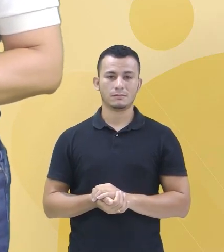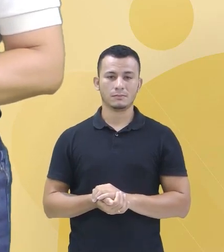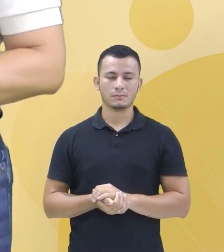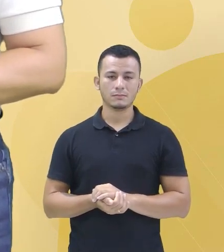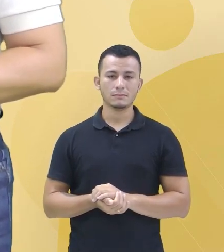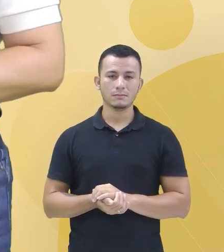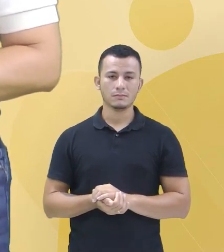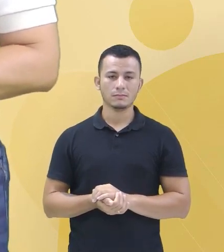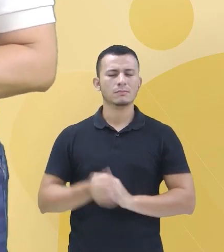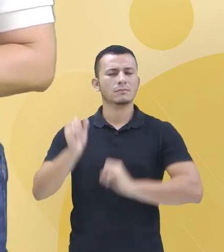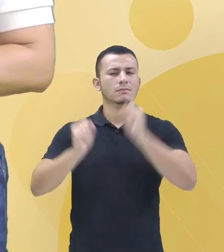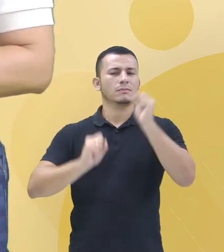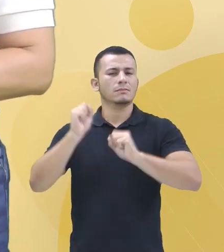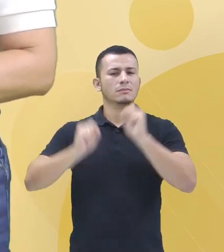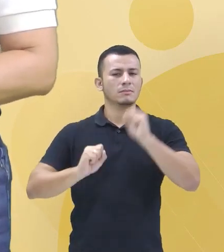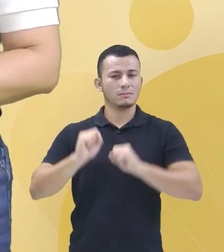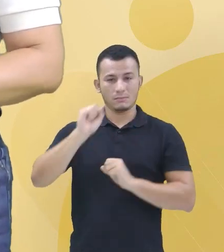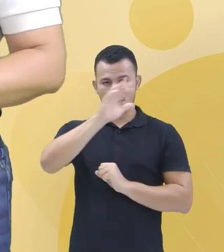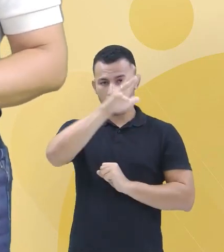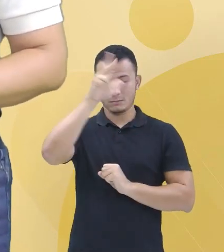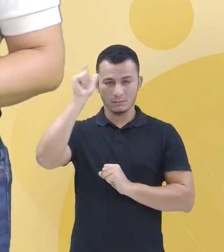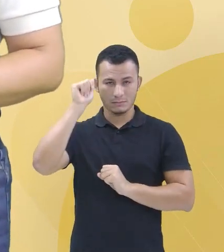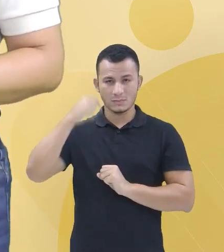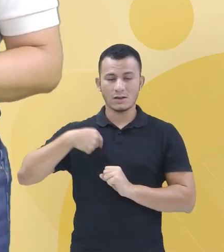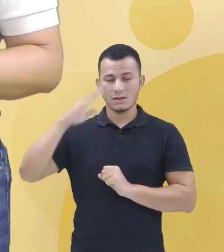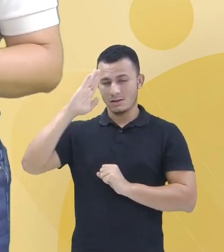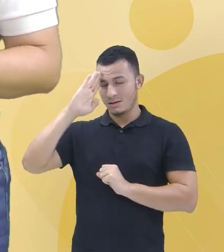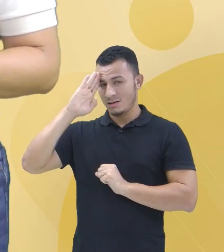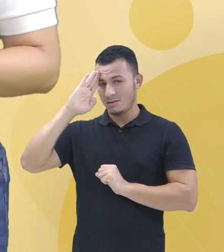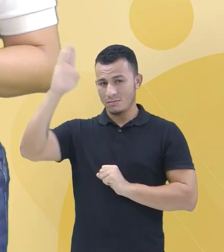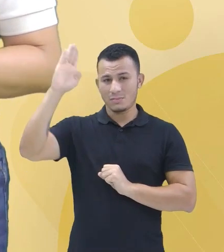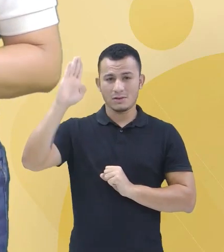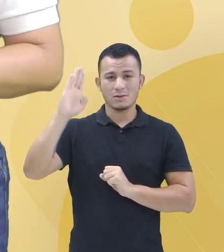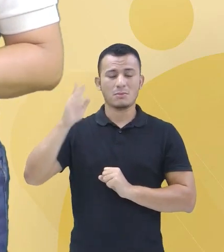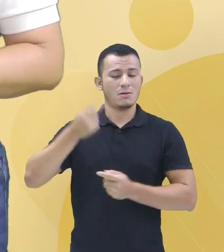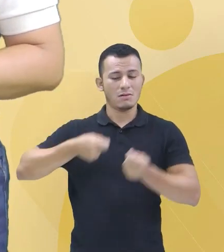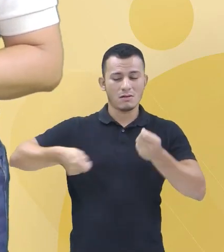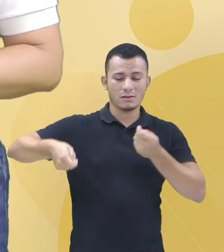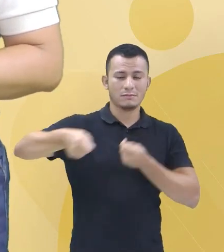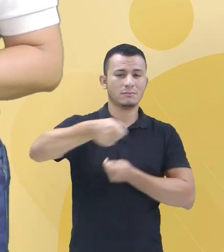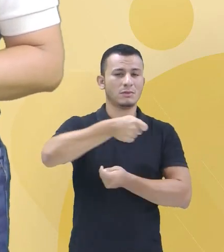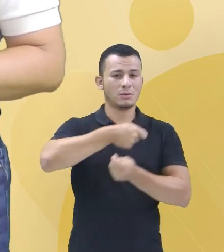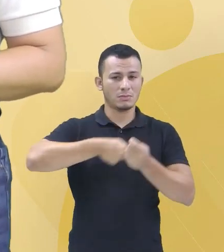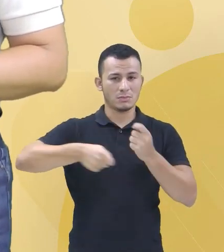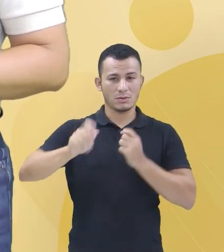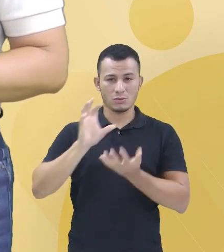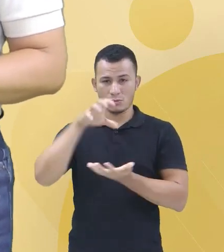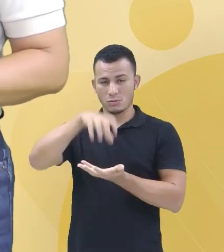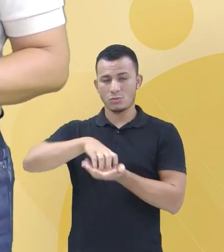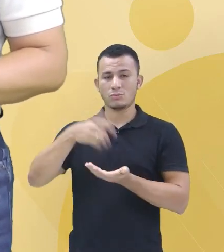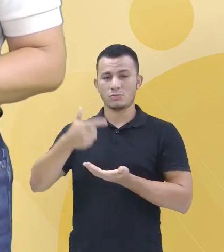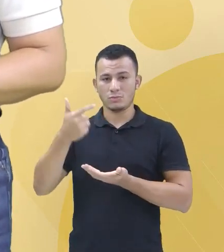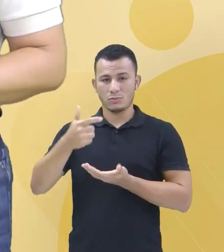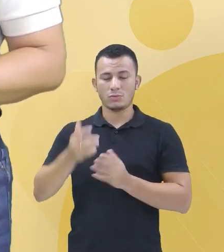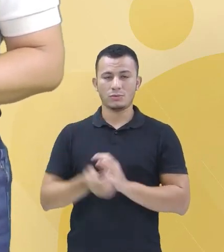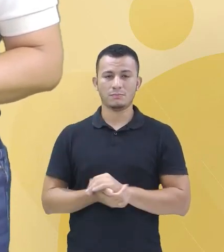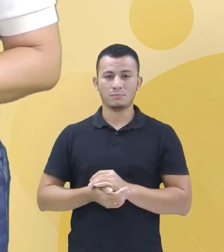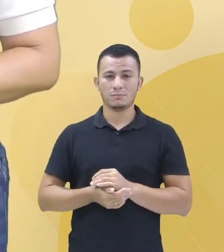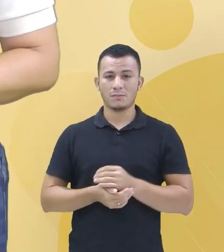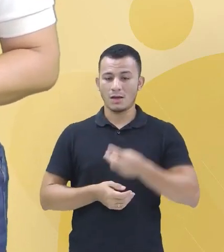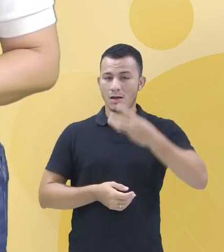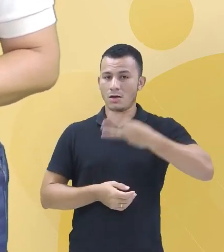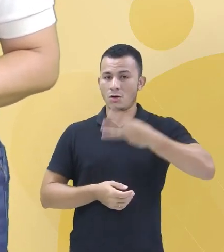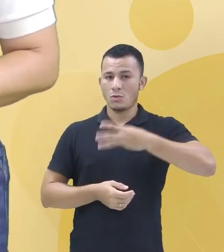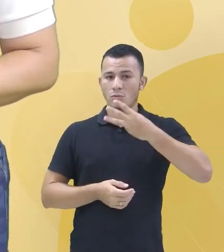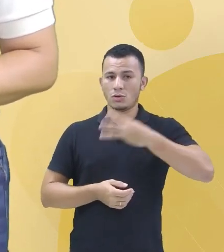O polo industrial de Manaus, principal objeto econômico do setor secundário, é o terceiro